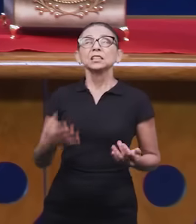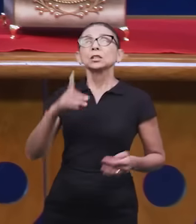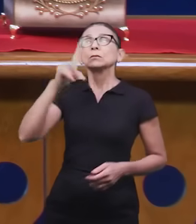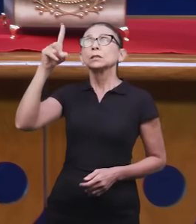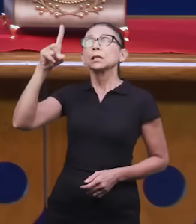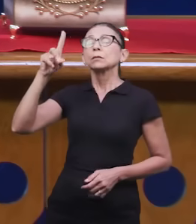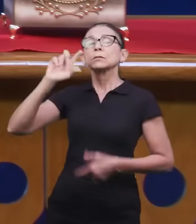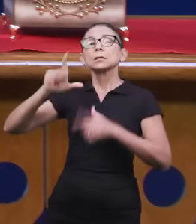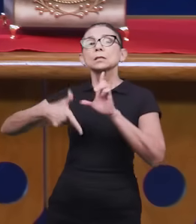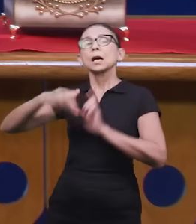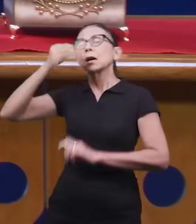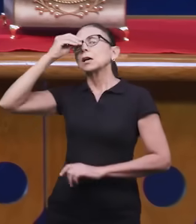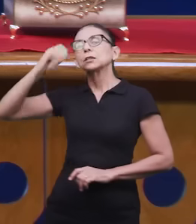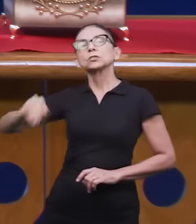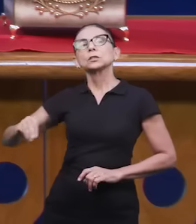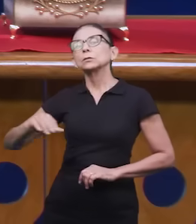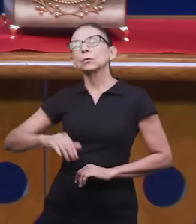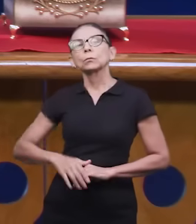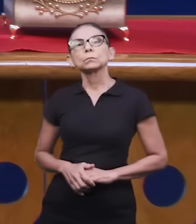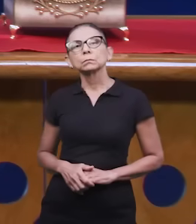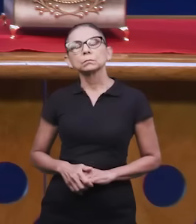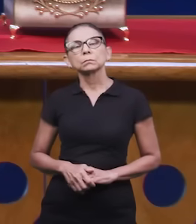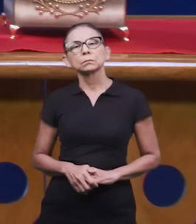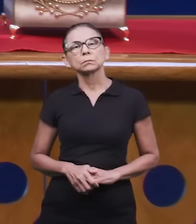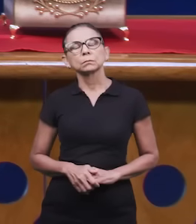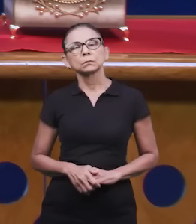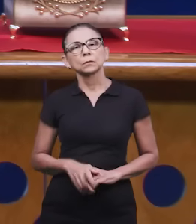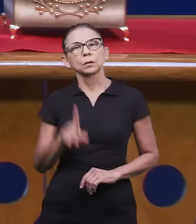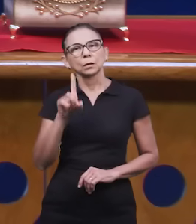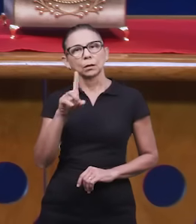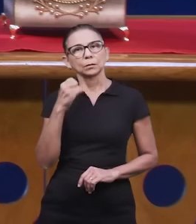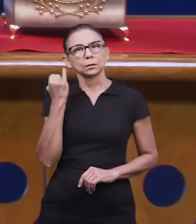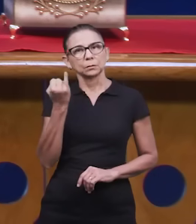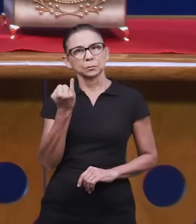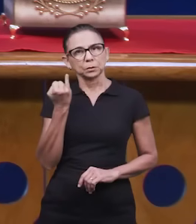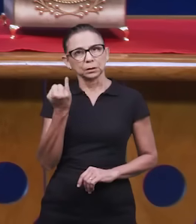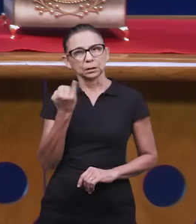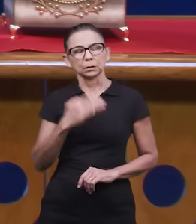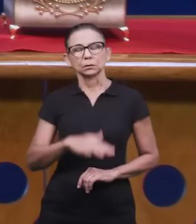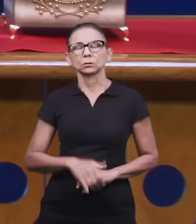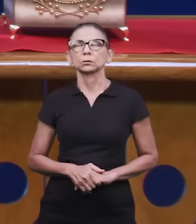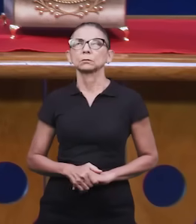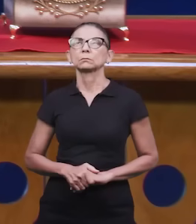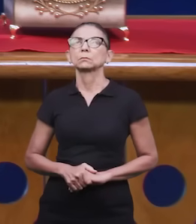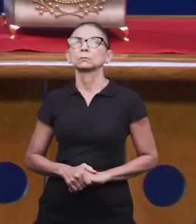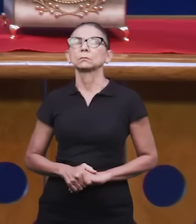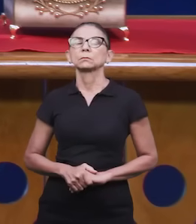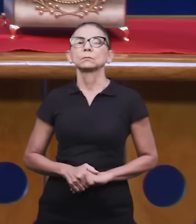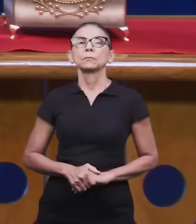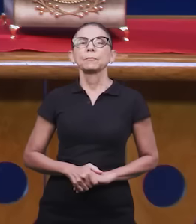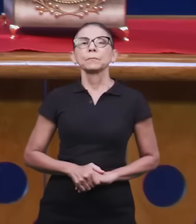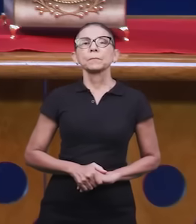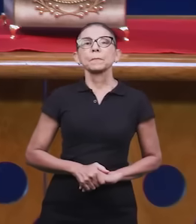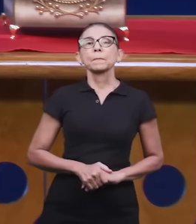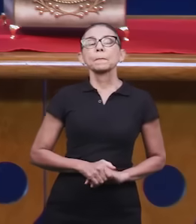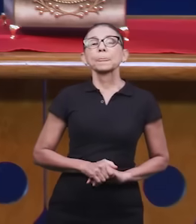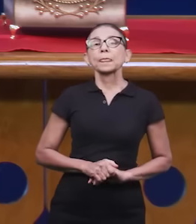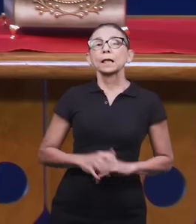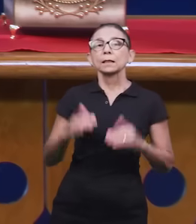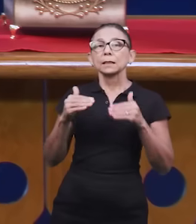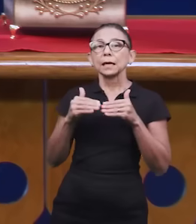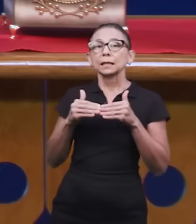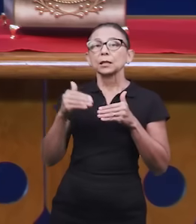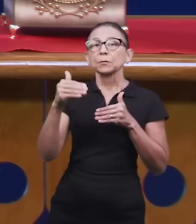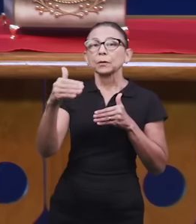rejeitou Israel. Aqui está o ponto importante. Quando Deus rejeitou Israel, ele abriu